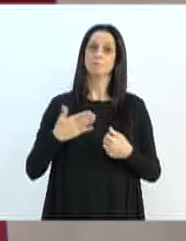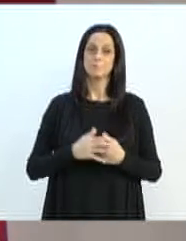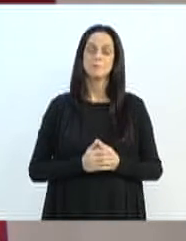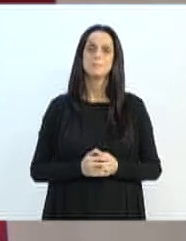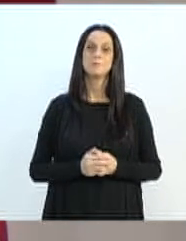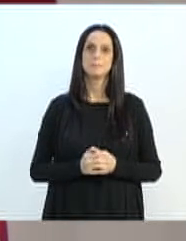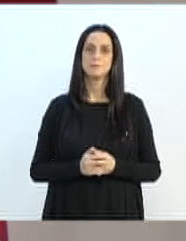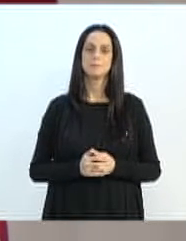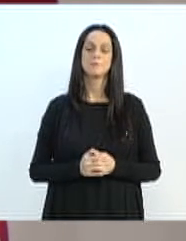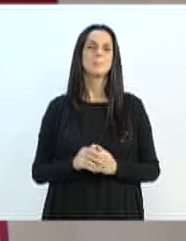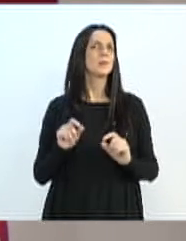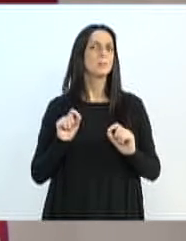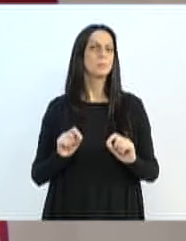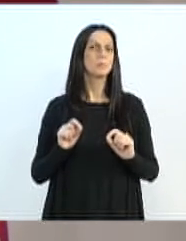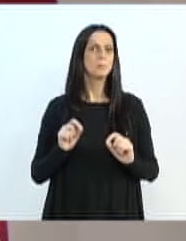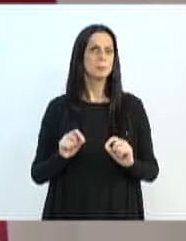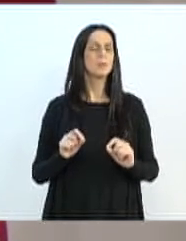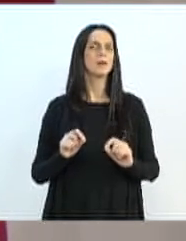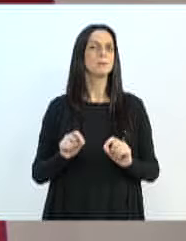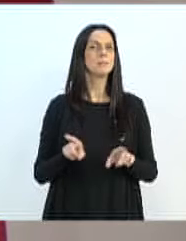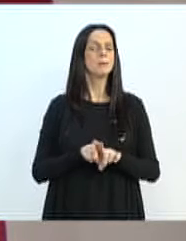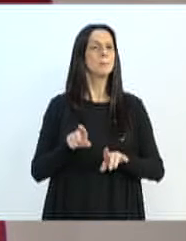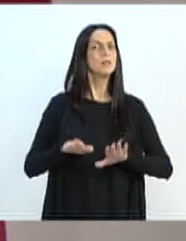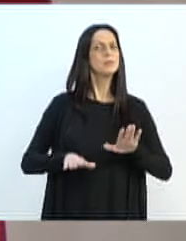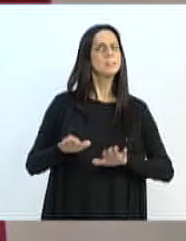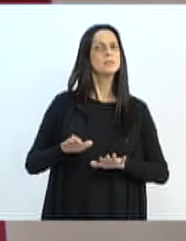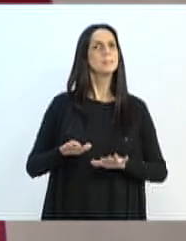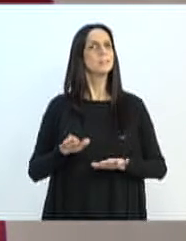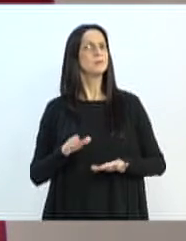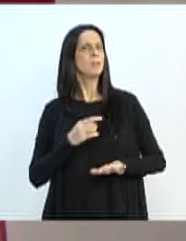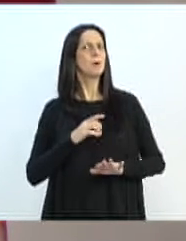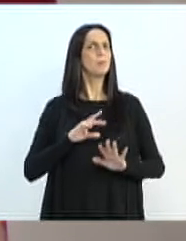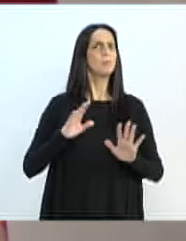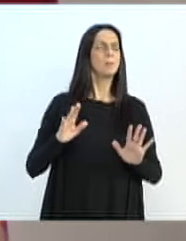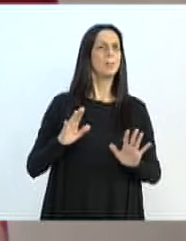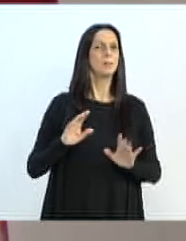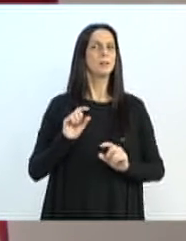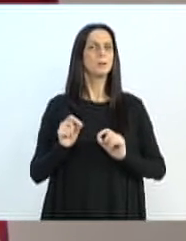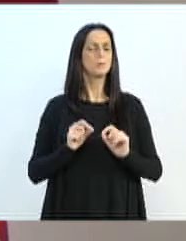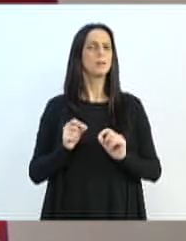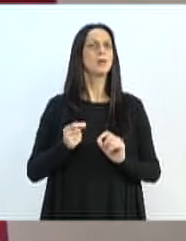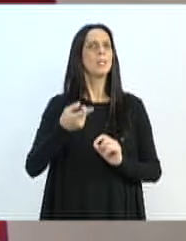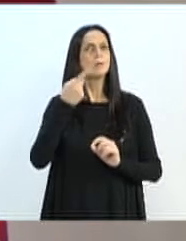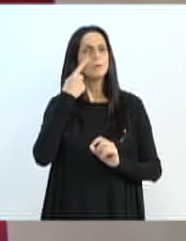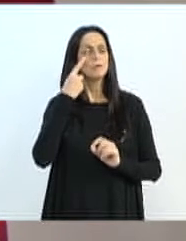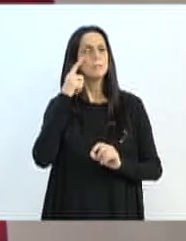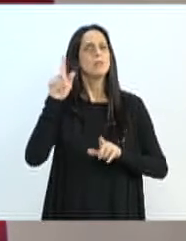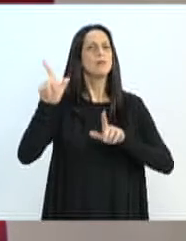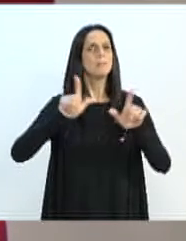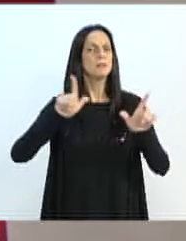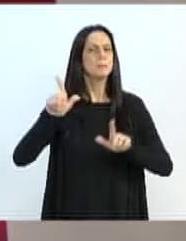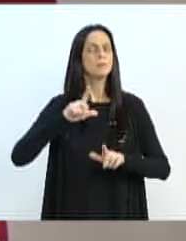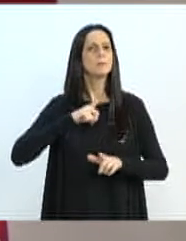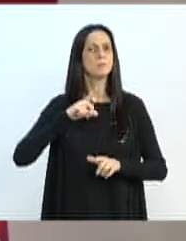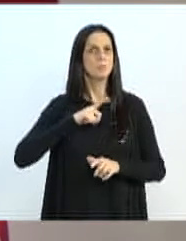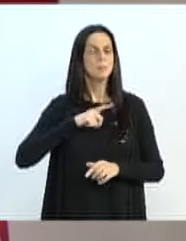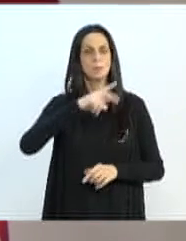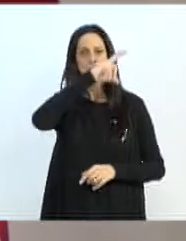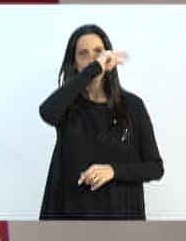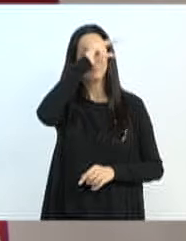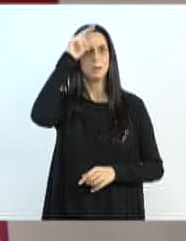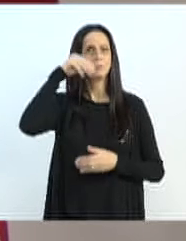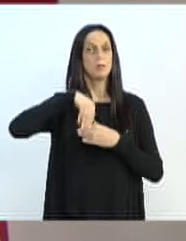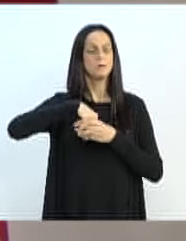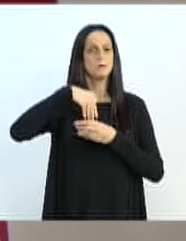na verdade, temerário, que é a atitude que veio à imprensa recentemente da Prefeitura de Blumenau